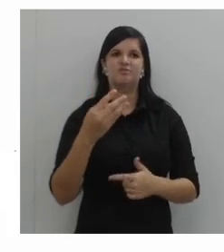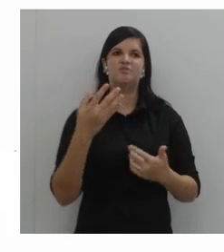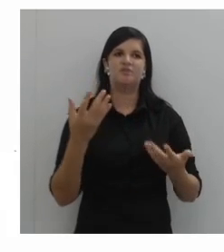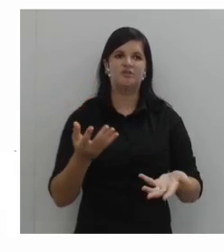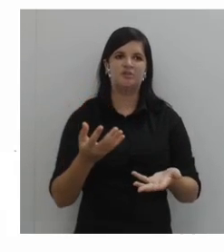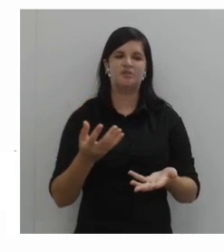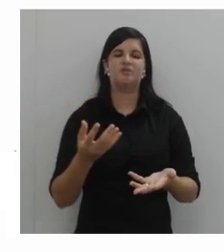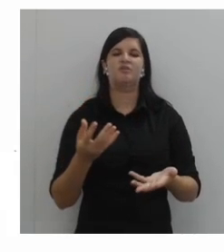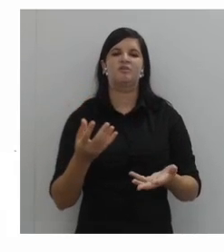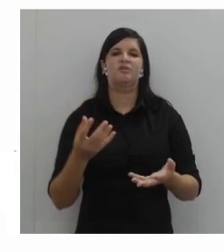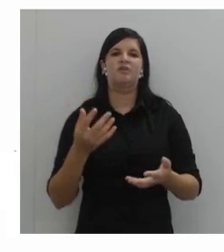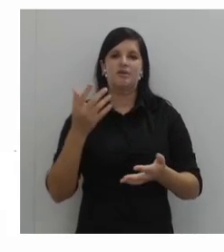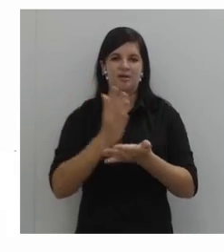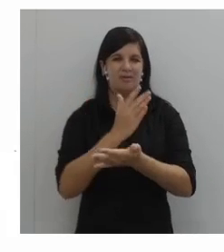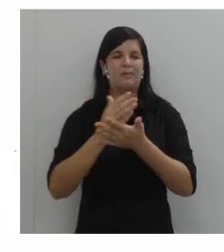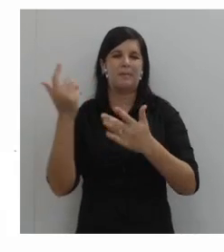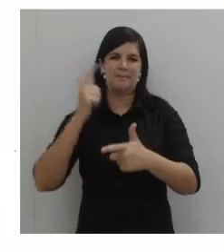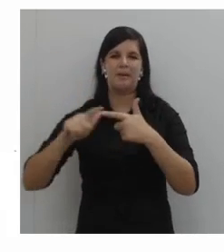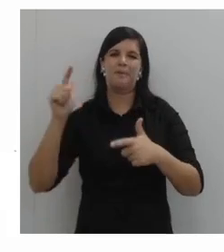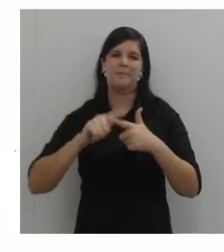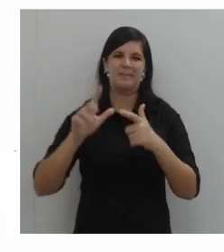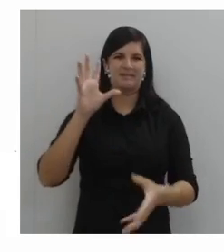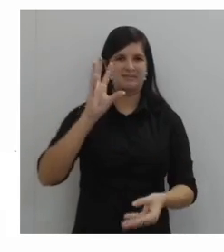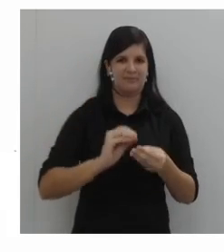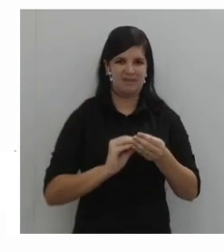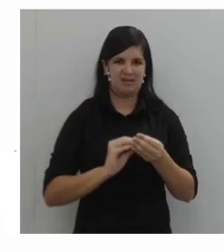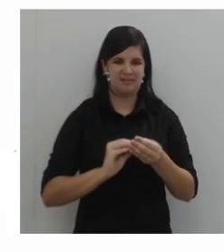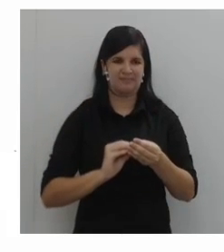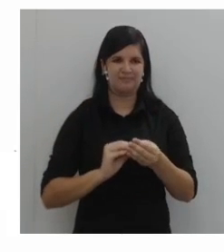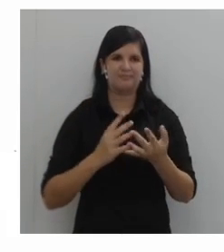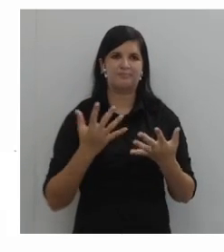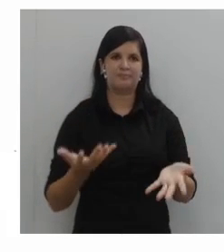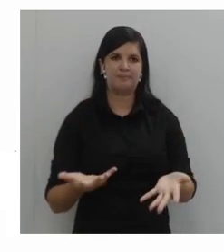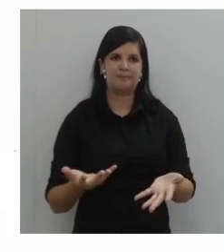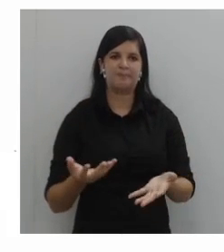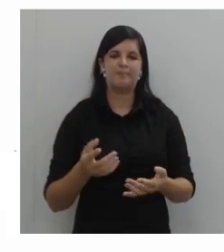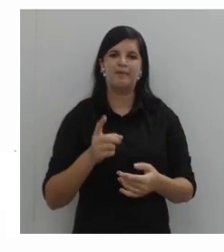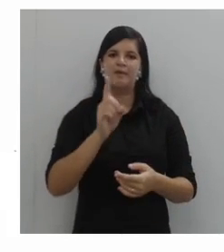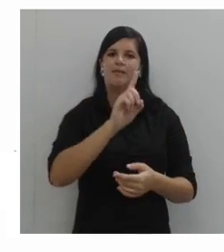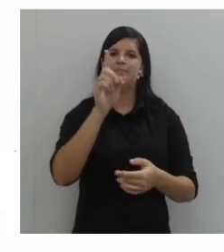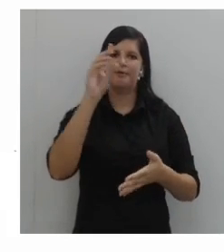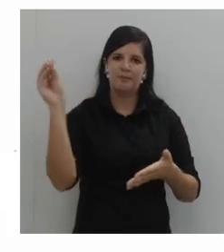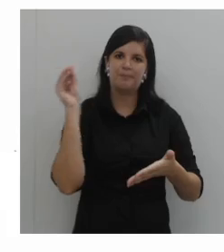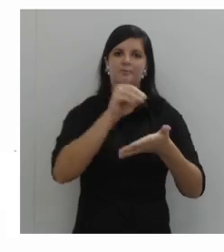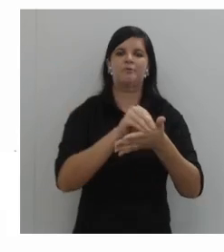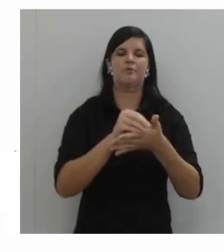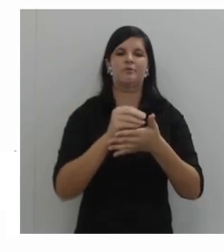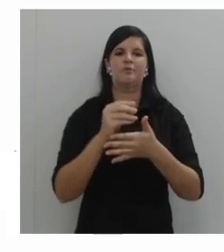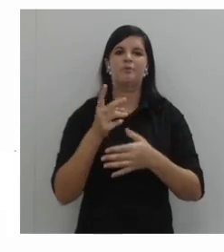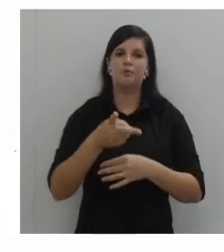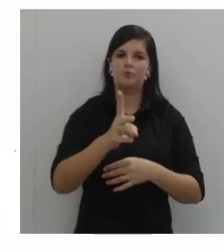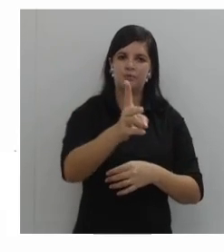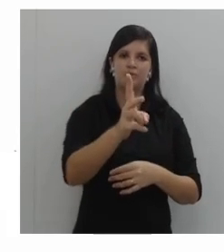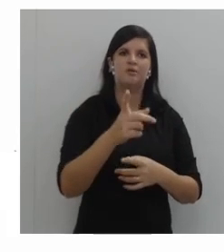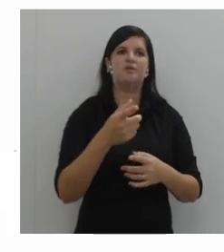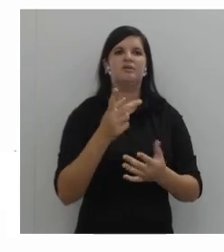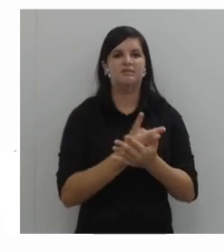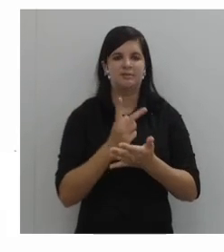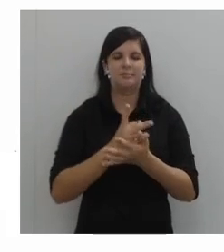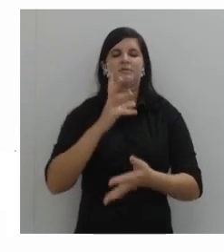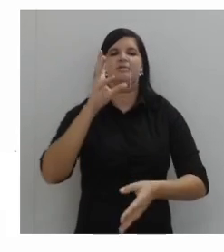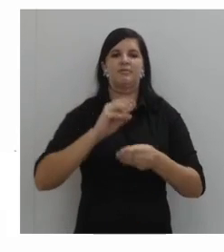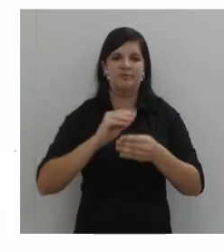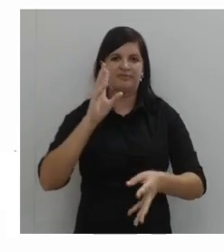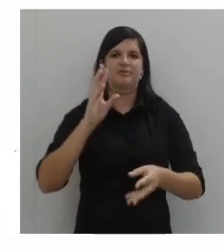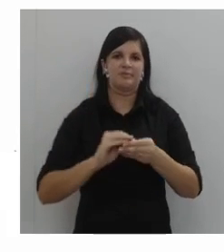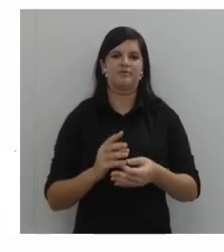grande problema de muitos nas simplificações. É não reescrever o que ficou e ficar fazendo simplificações